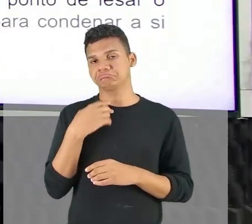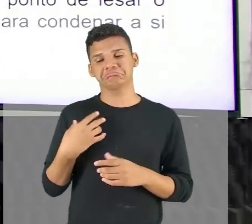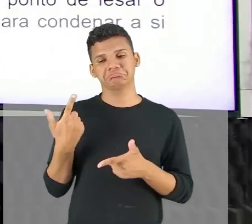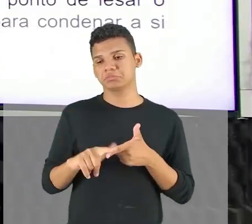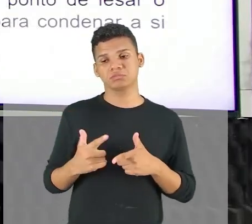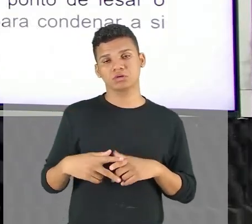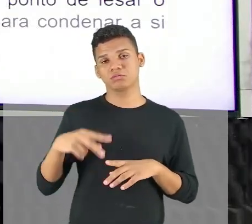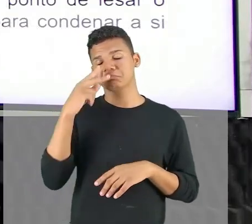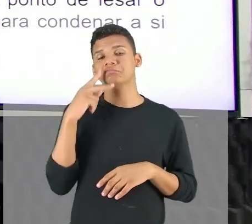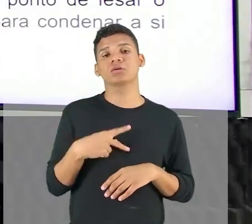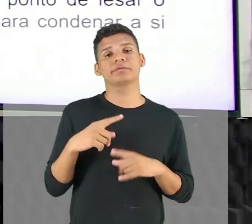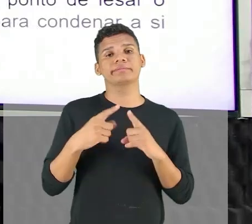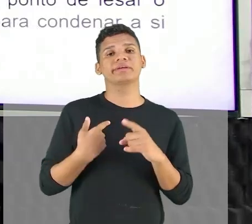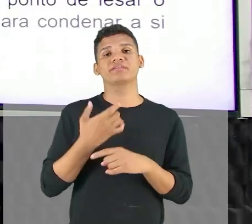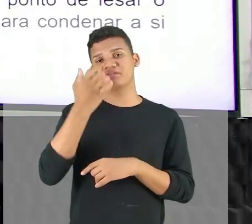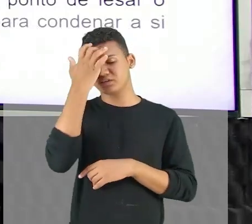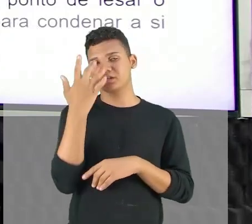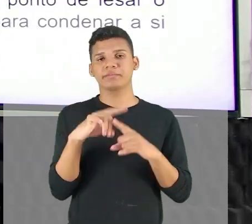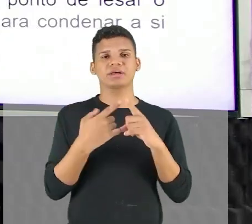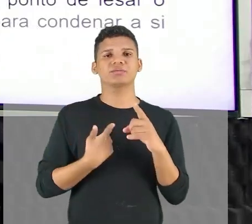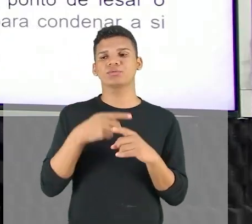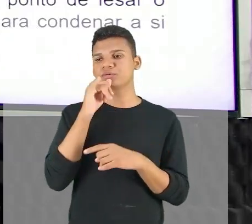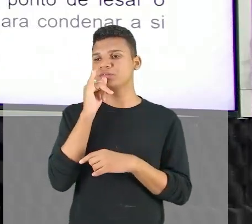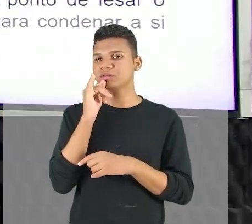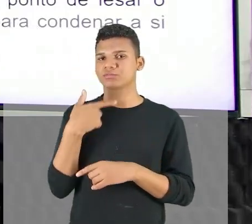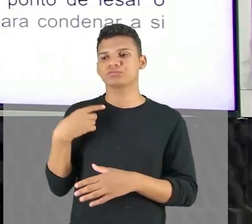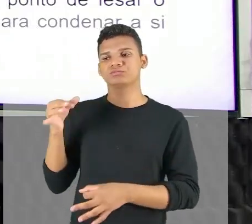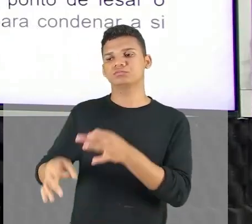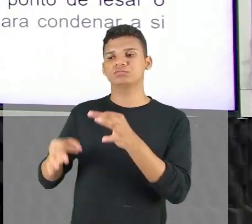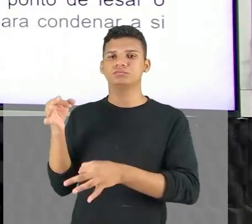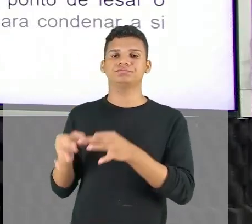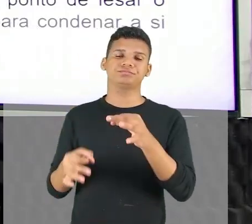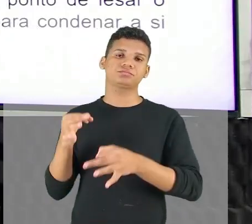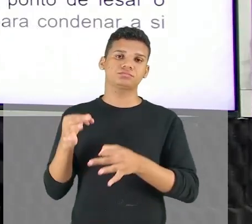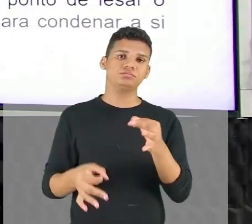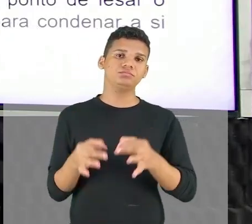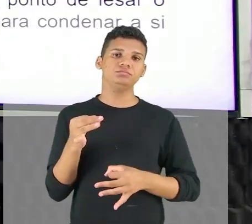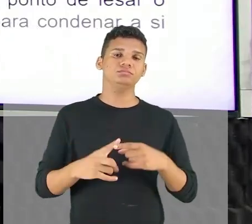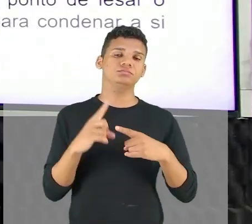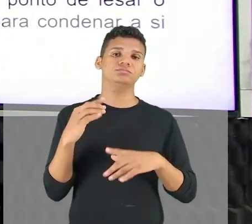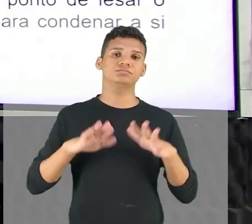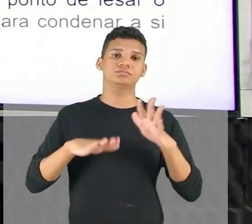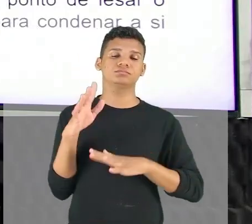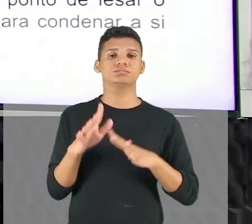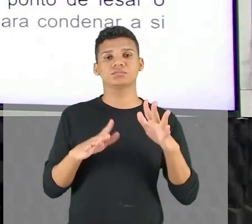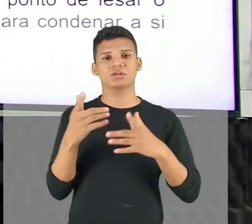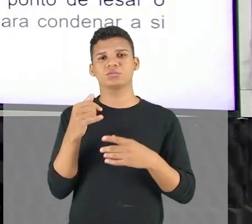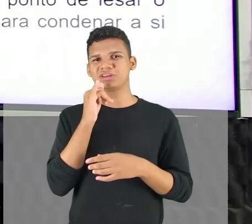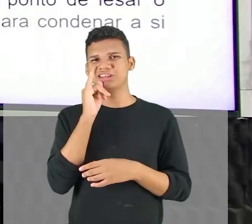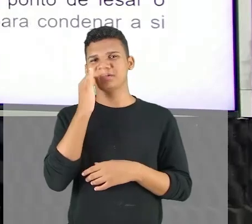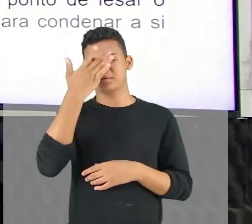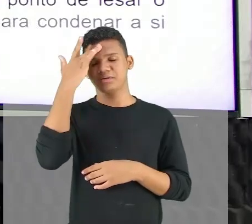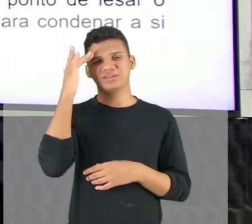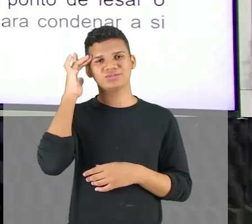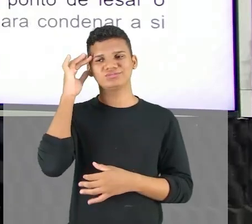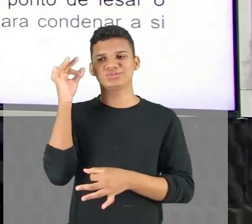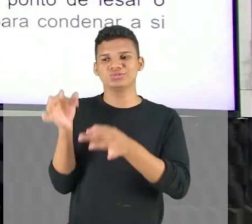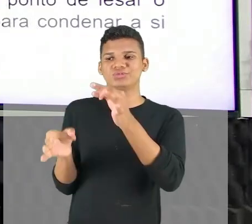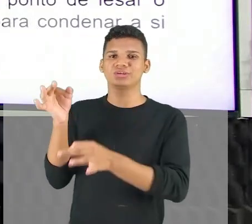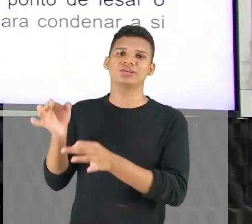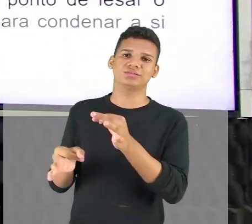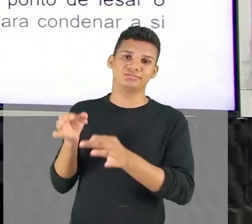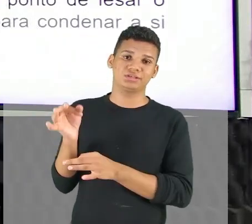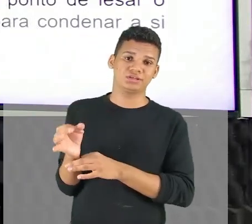é fácil imaginar que um homem tão injusto a ponto de lesar o irmão dificilmente será justo para condenar a si